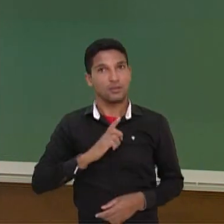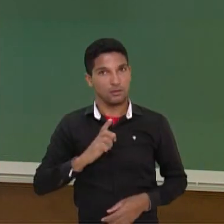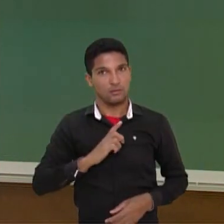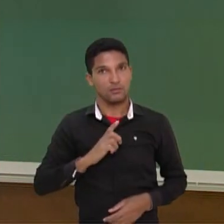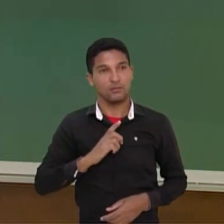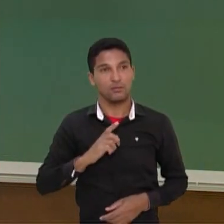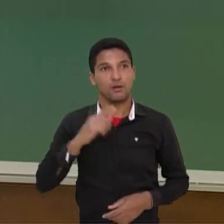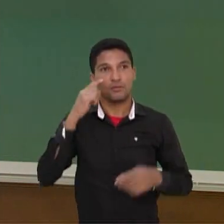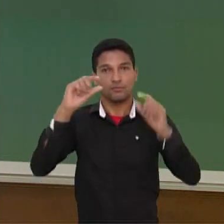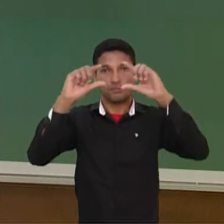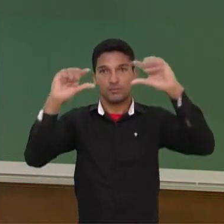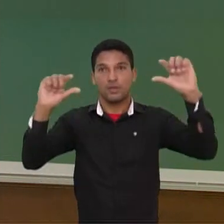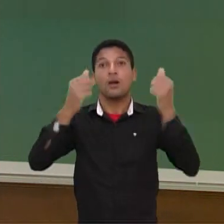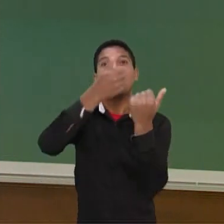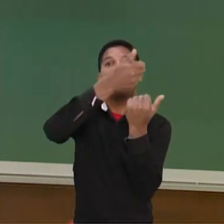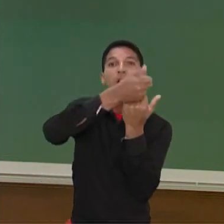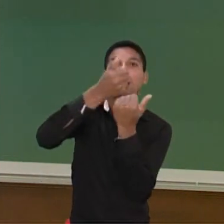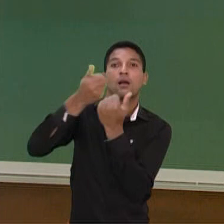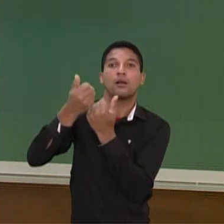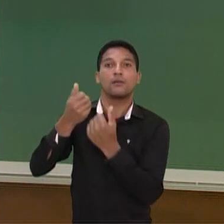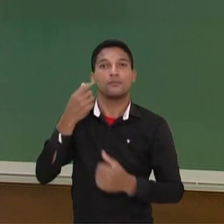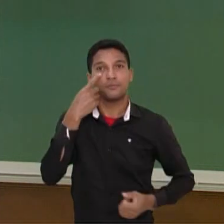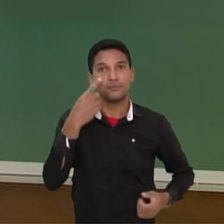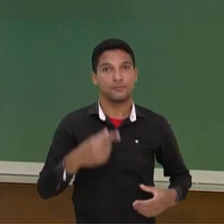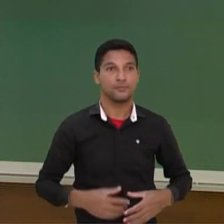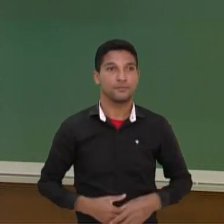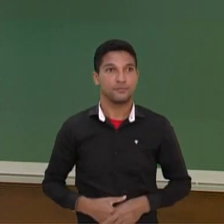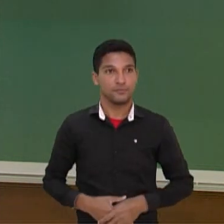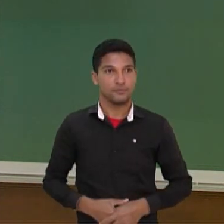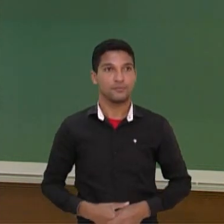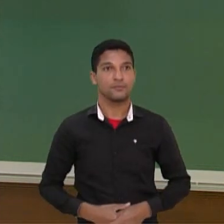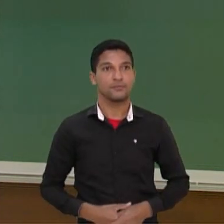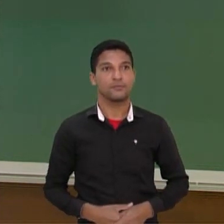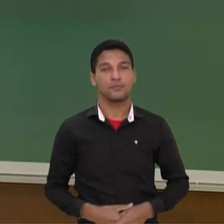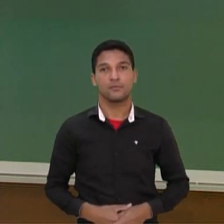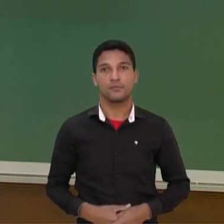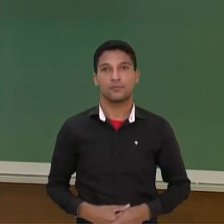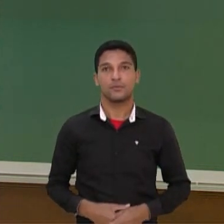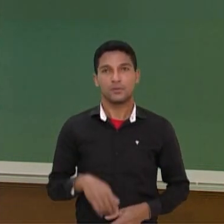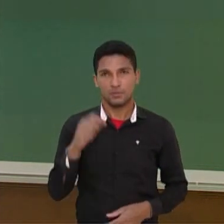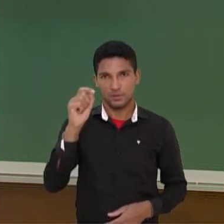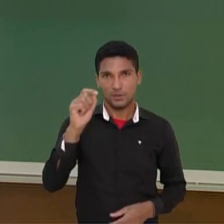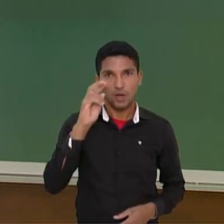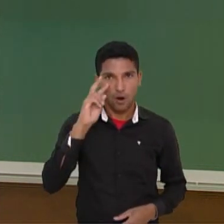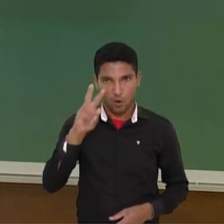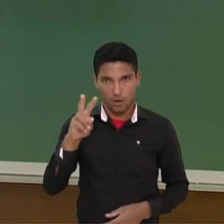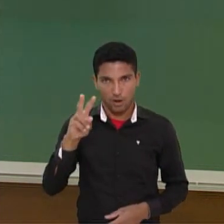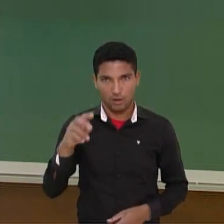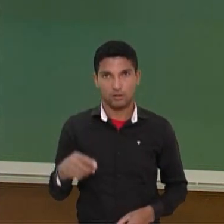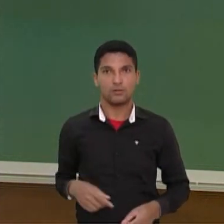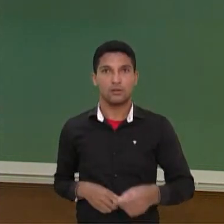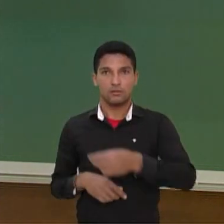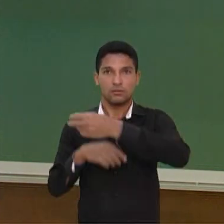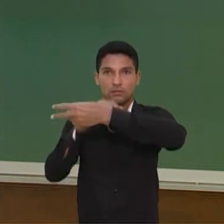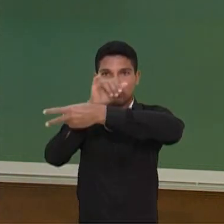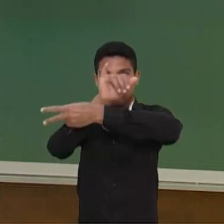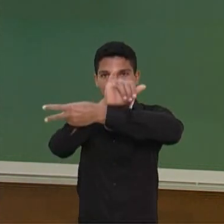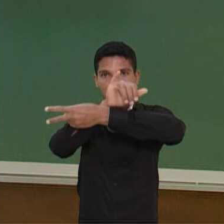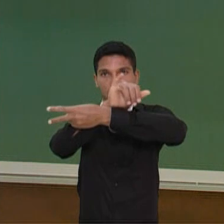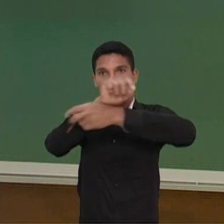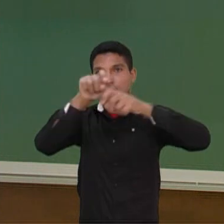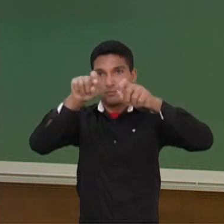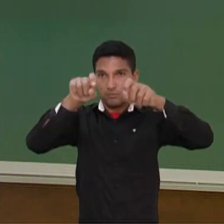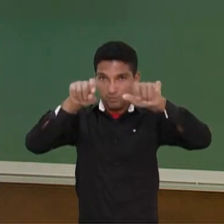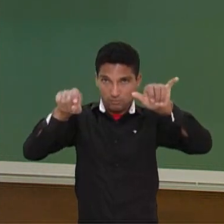né, de imediato saber o que é para fazer na questão, desde que você faça a interpretação adequada da sua leitura, né? Então, quando a gente